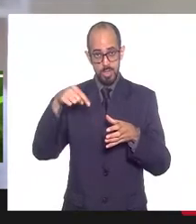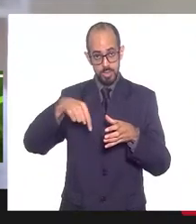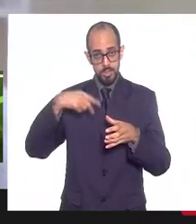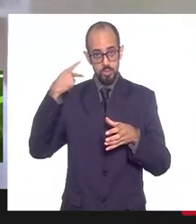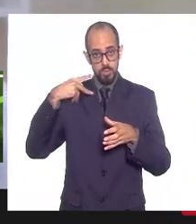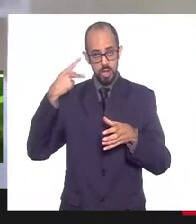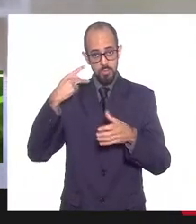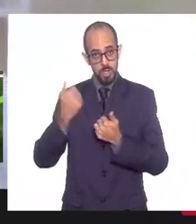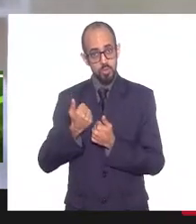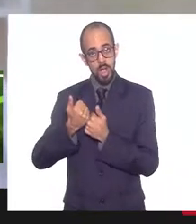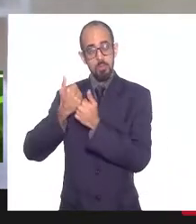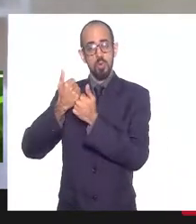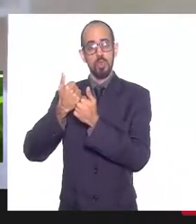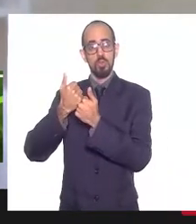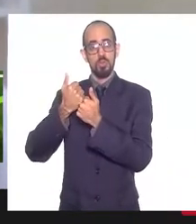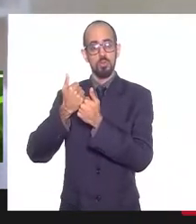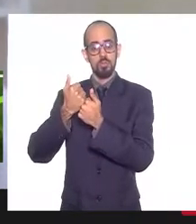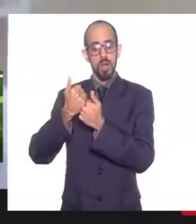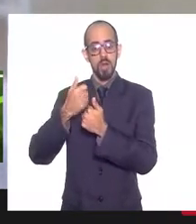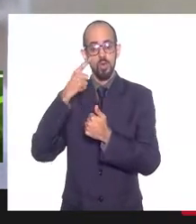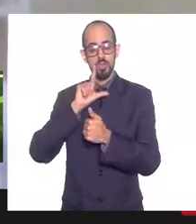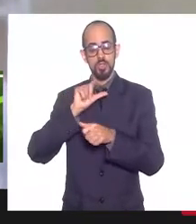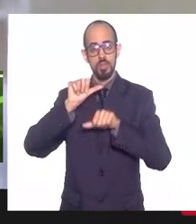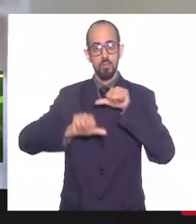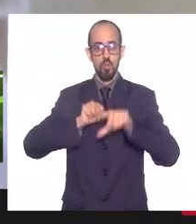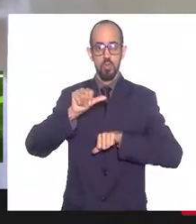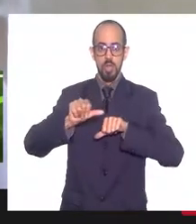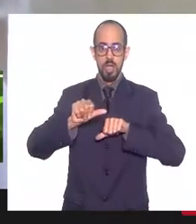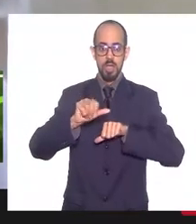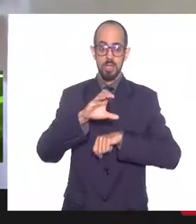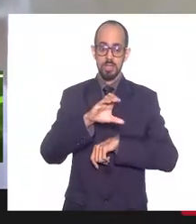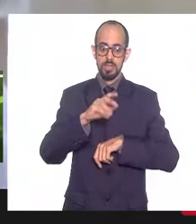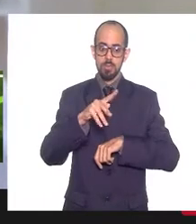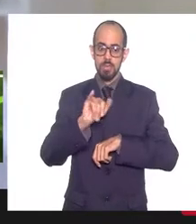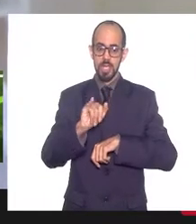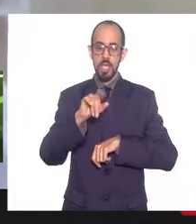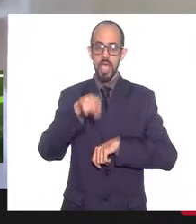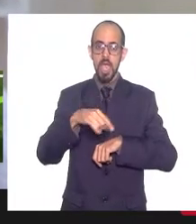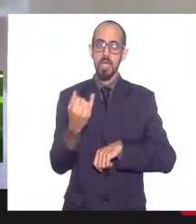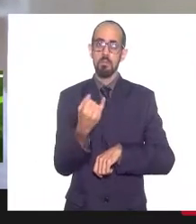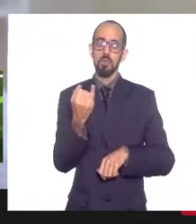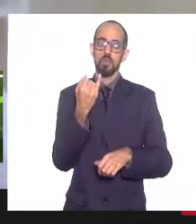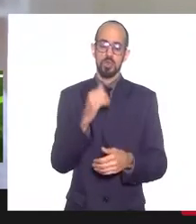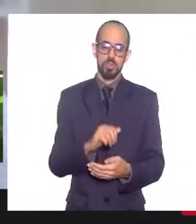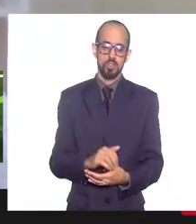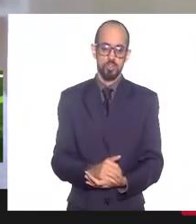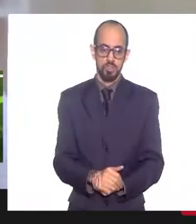parlamentos para apoiar essas mudanças. E essa CPI é muito importante para isso.